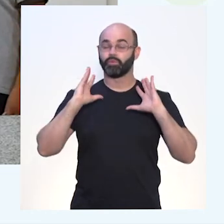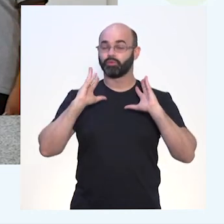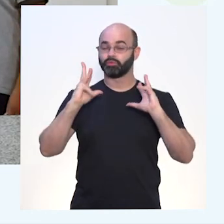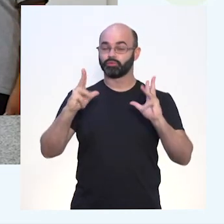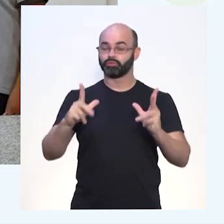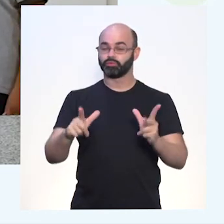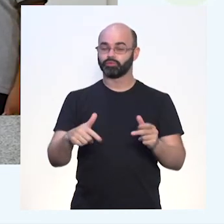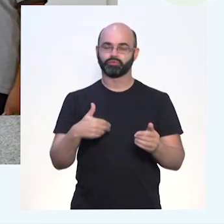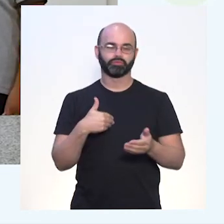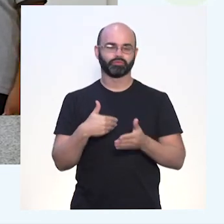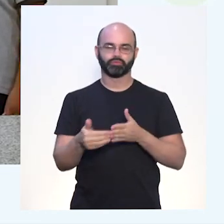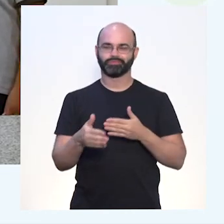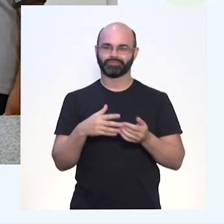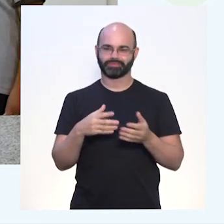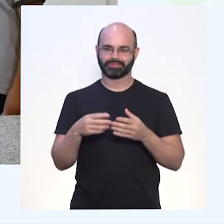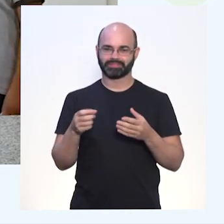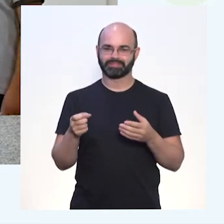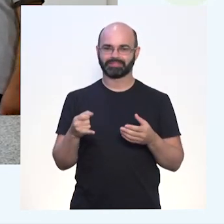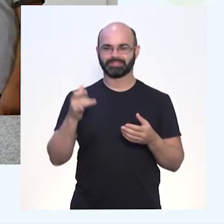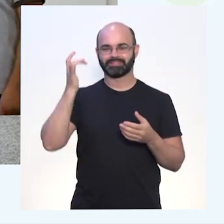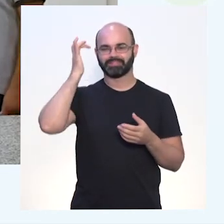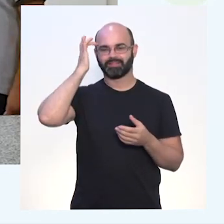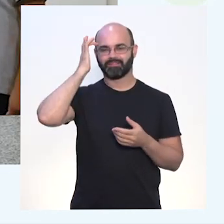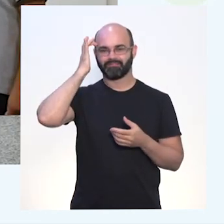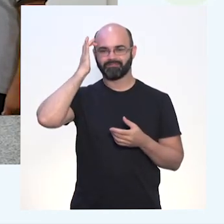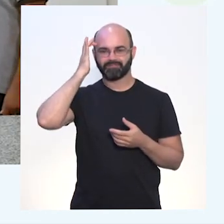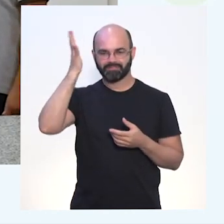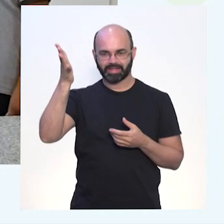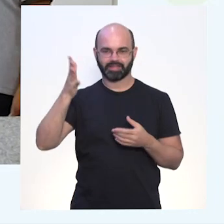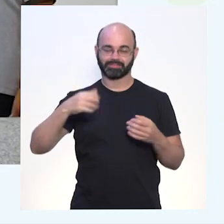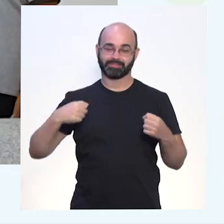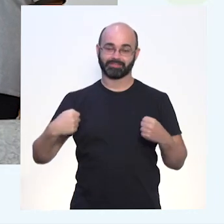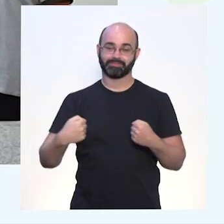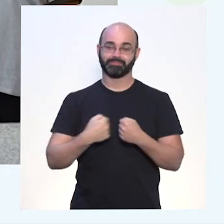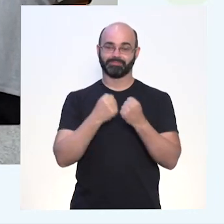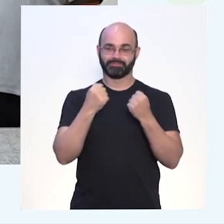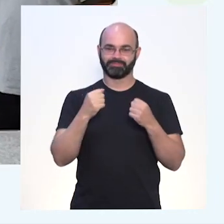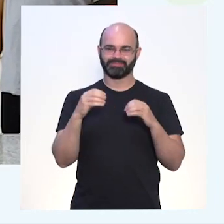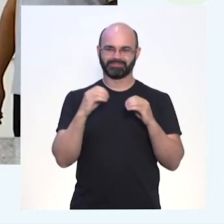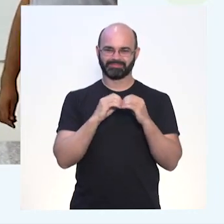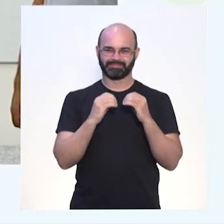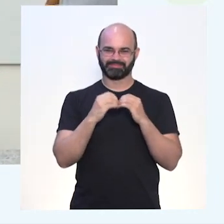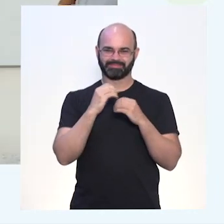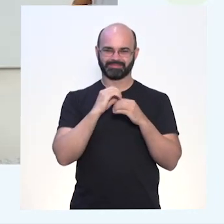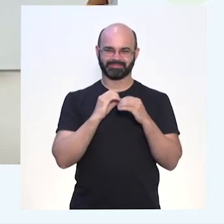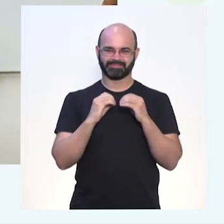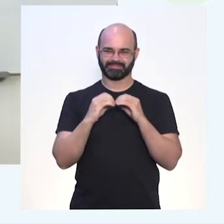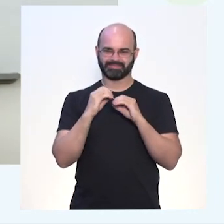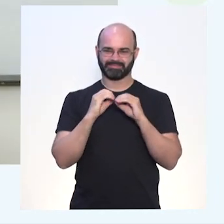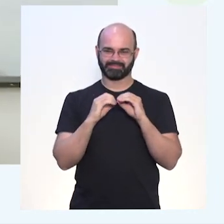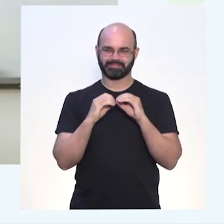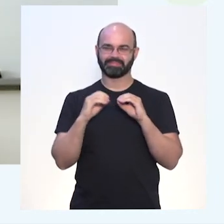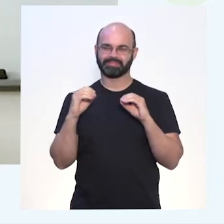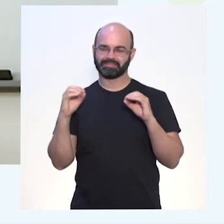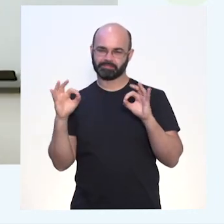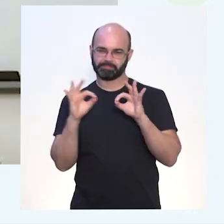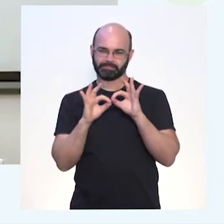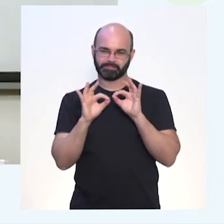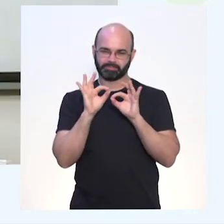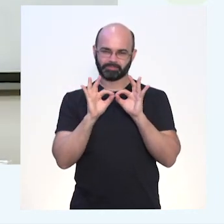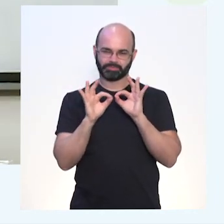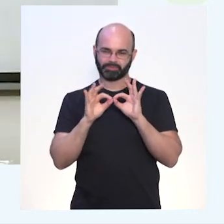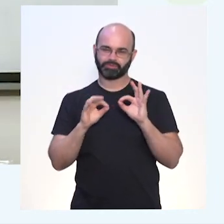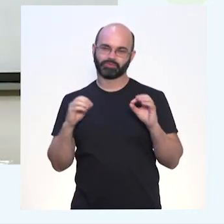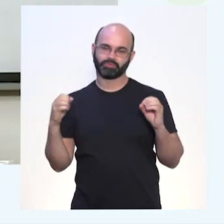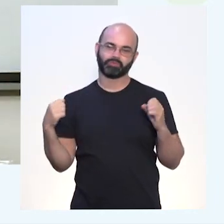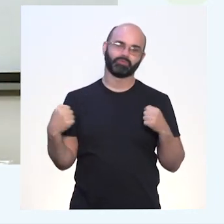qualquer fator que facilite que ocorra colisões entre as partículas, ele acelera a transformação, ele faz com